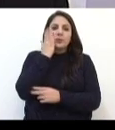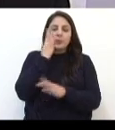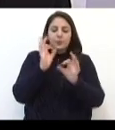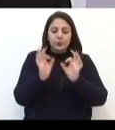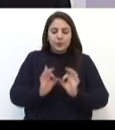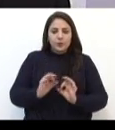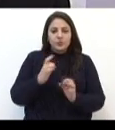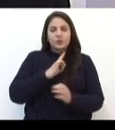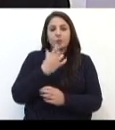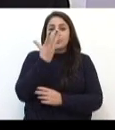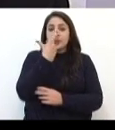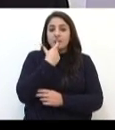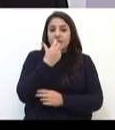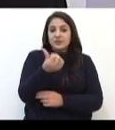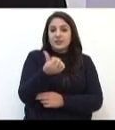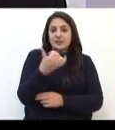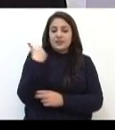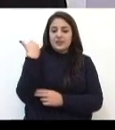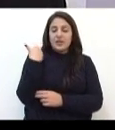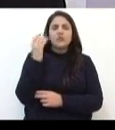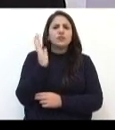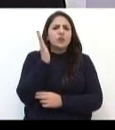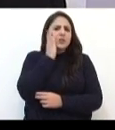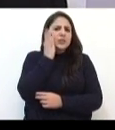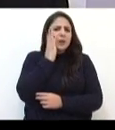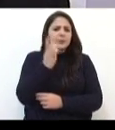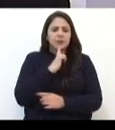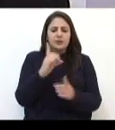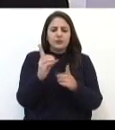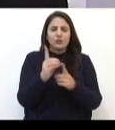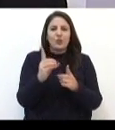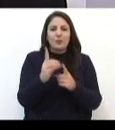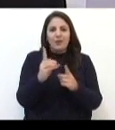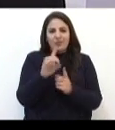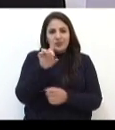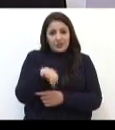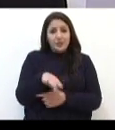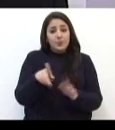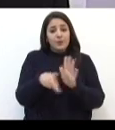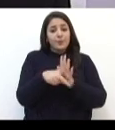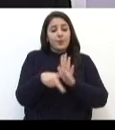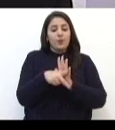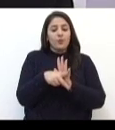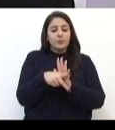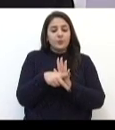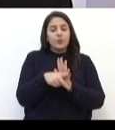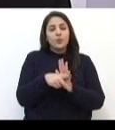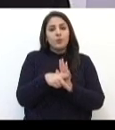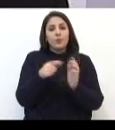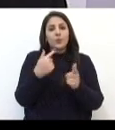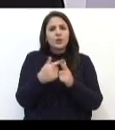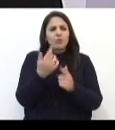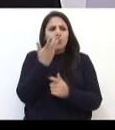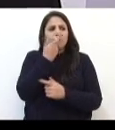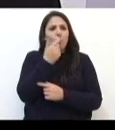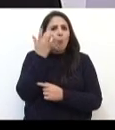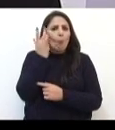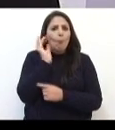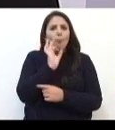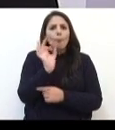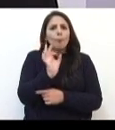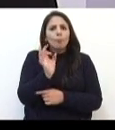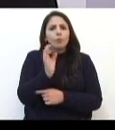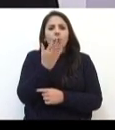que uma criança com 6 anos de idade já vai descobrir que tem o diabetes, né? Ou que é propensa a ter o diabetes, porque uma criança não sabe o que